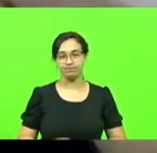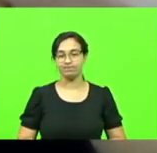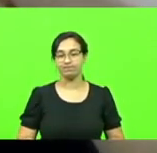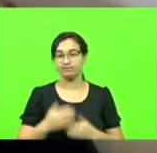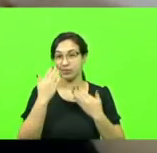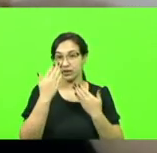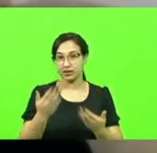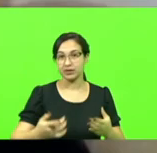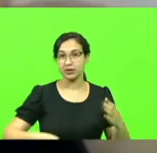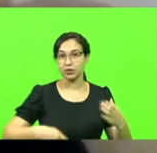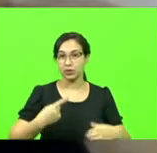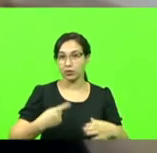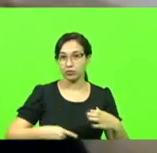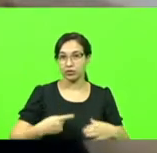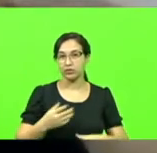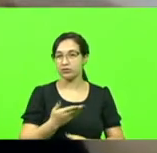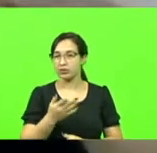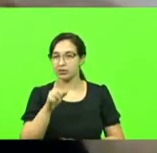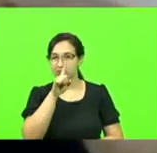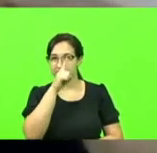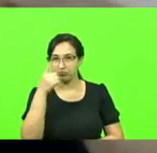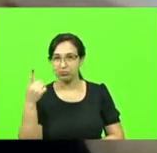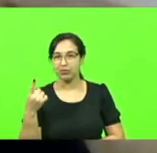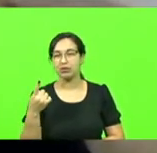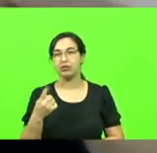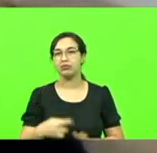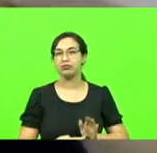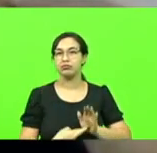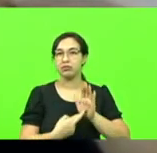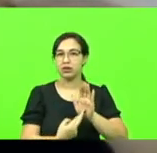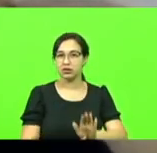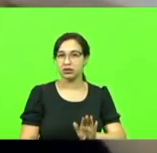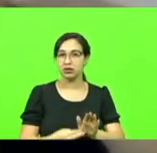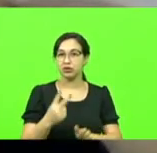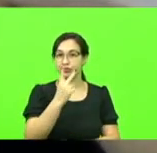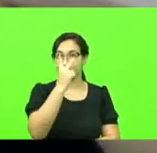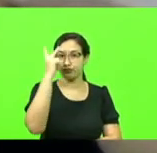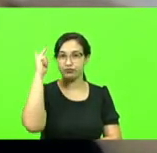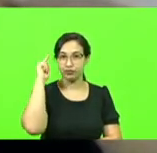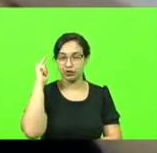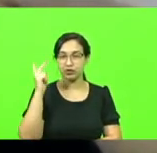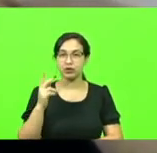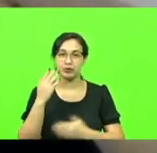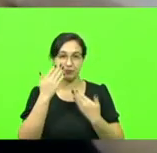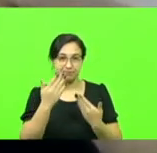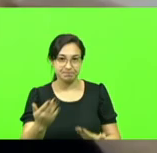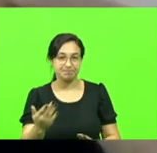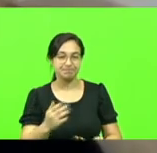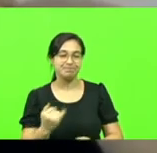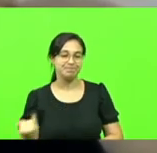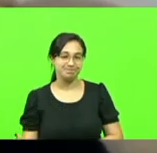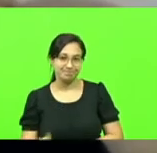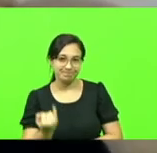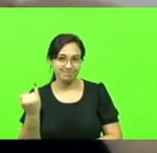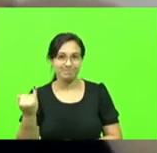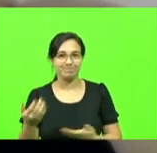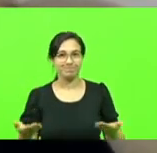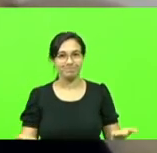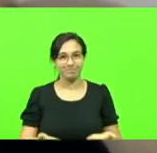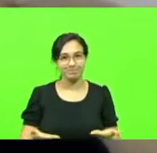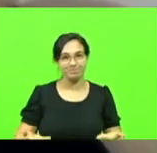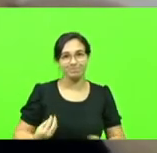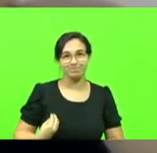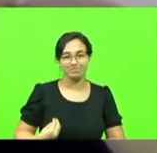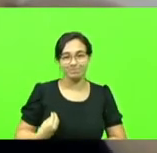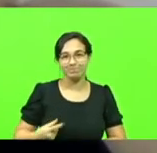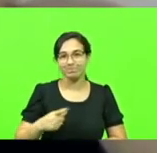comissão pela iniciativa, né? Em nome do deputado doutor Vicente, agradecer a iniciativa tão importante nesse momento que estamos vivendo,